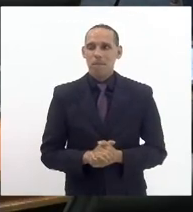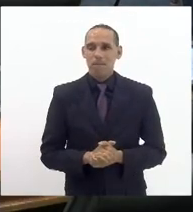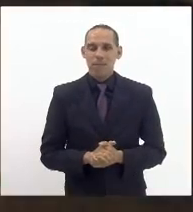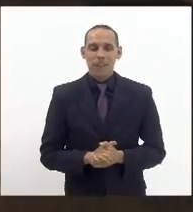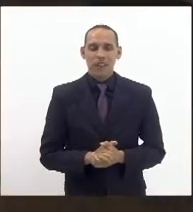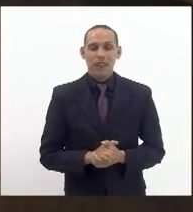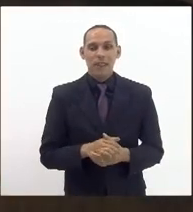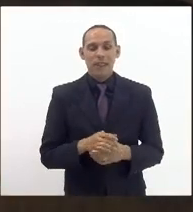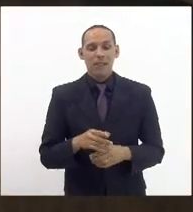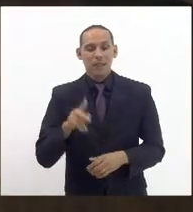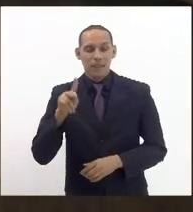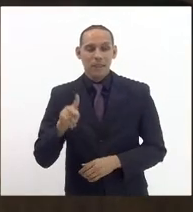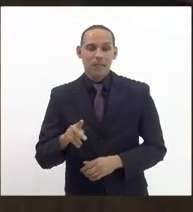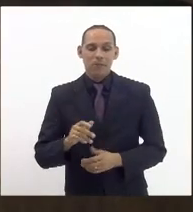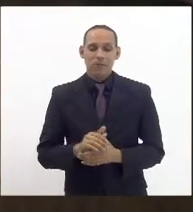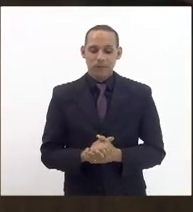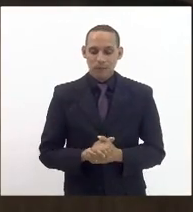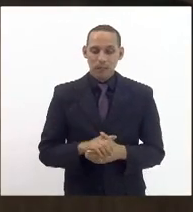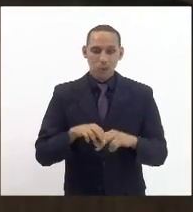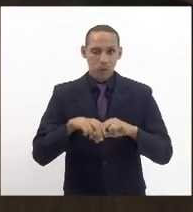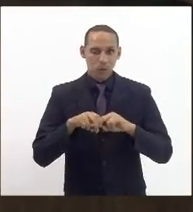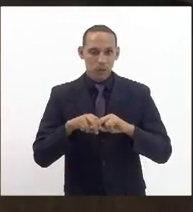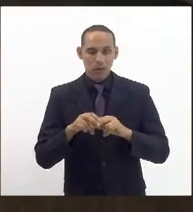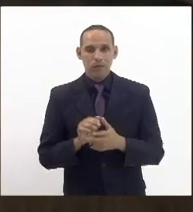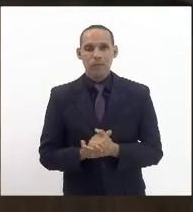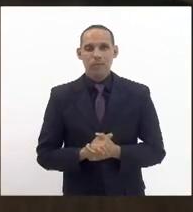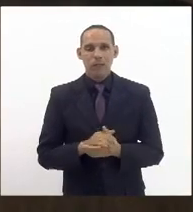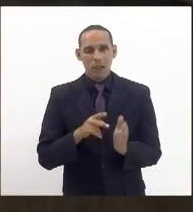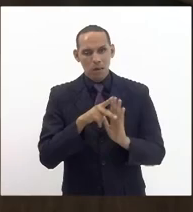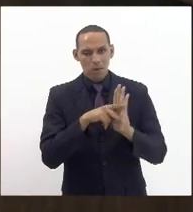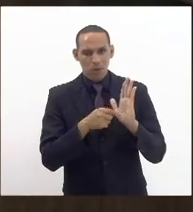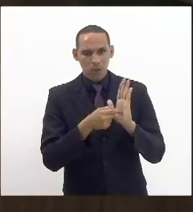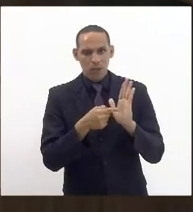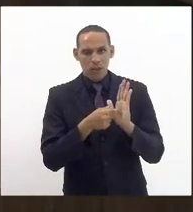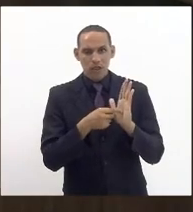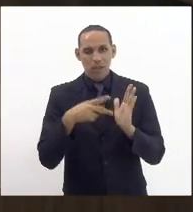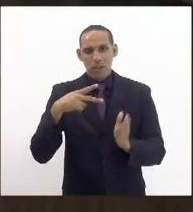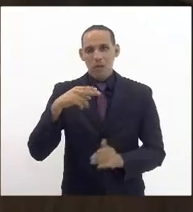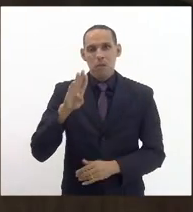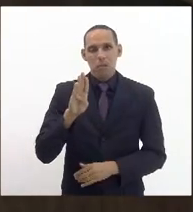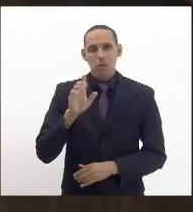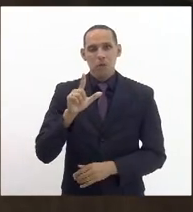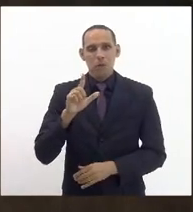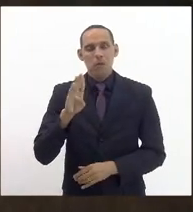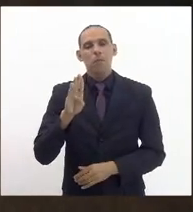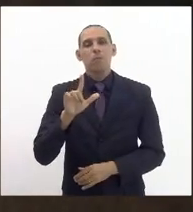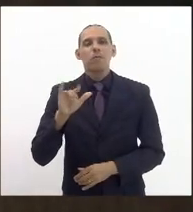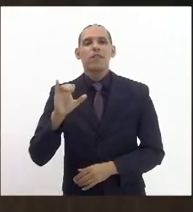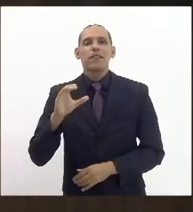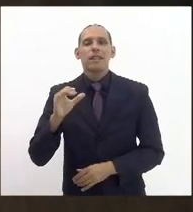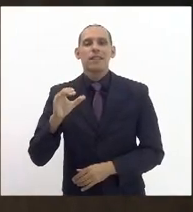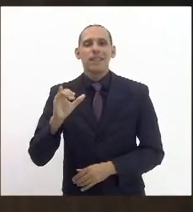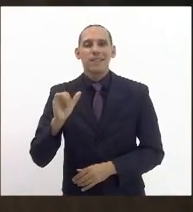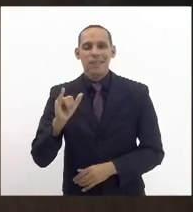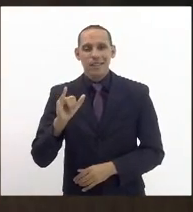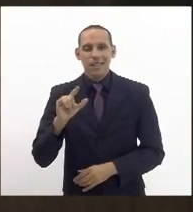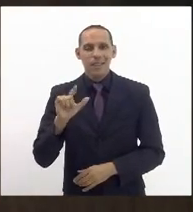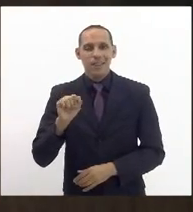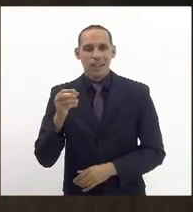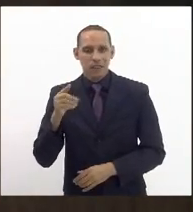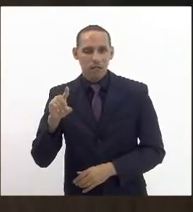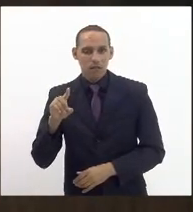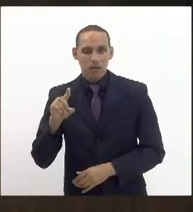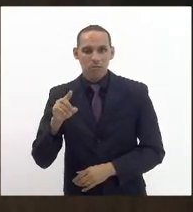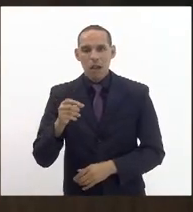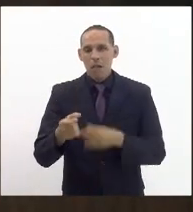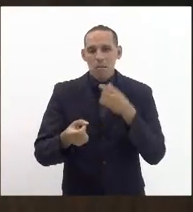É porque, presidente, esse projeto de publicização dos medicamentos